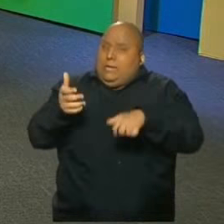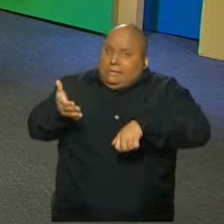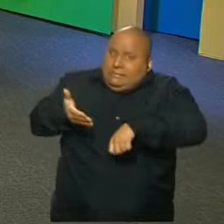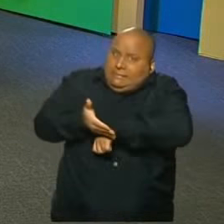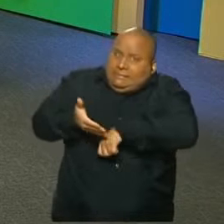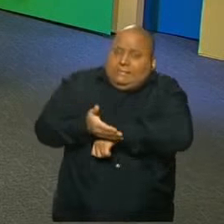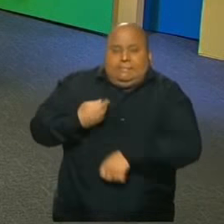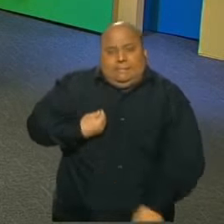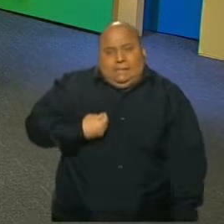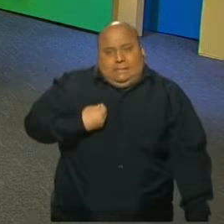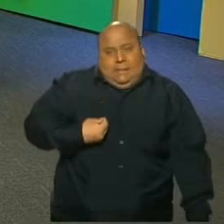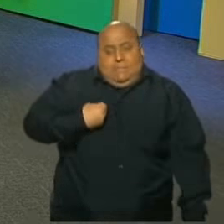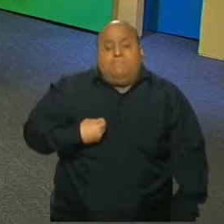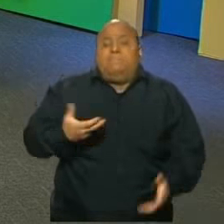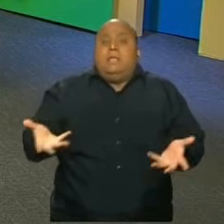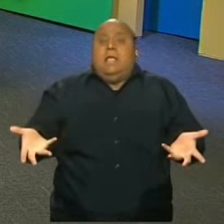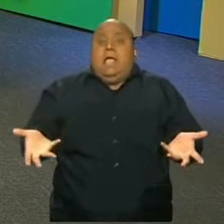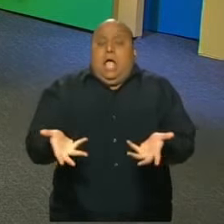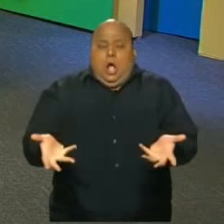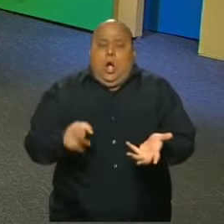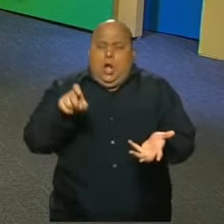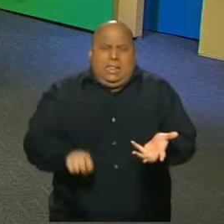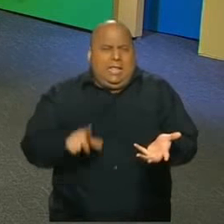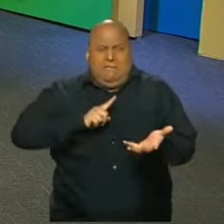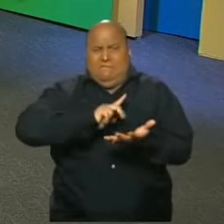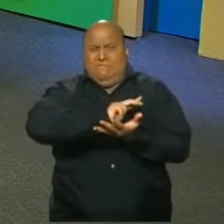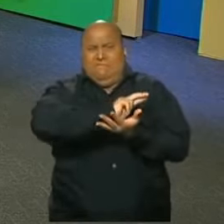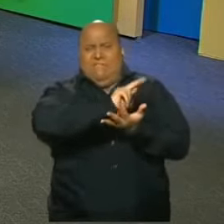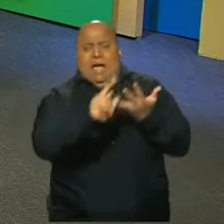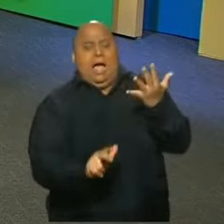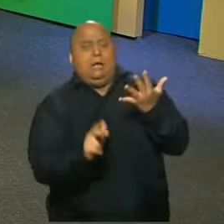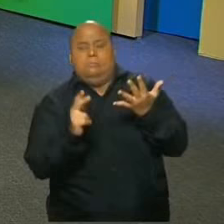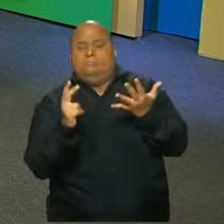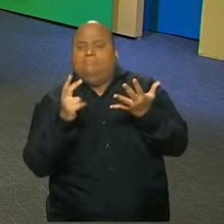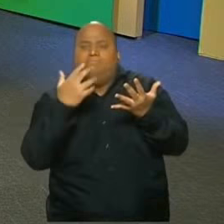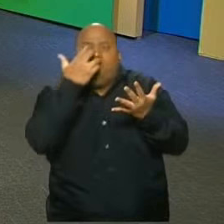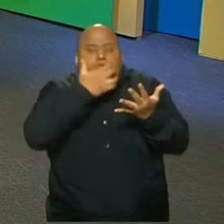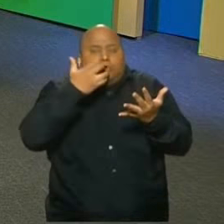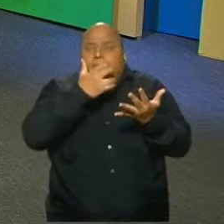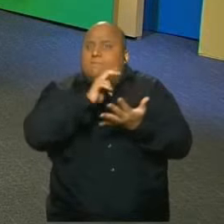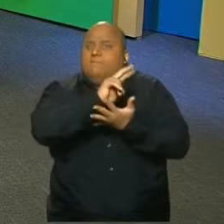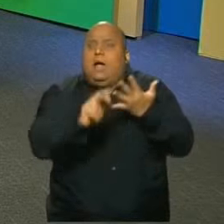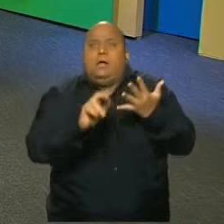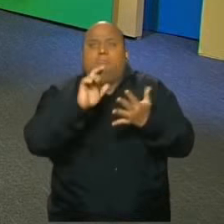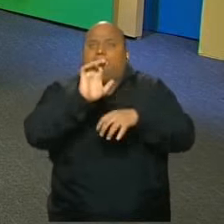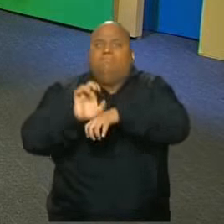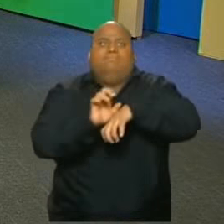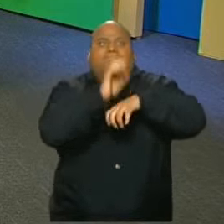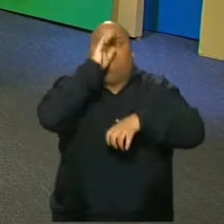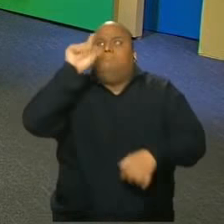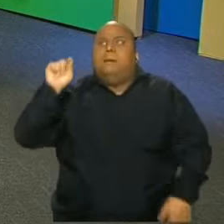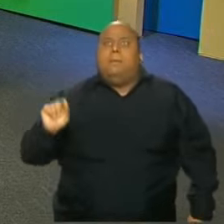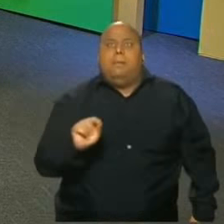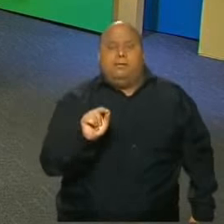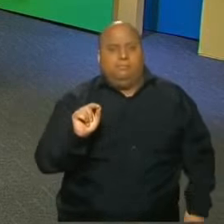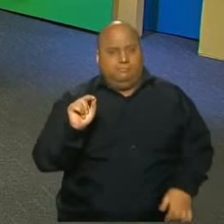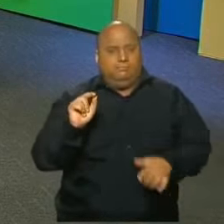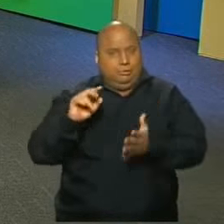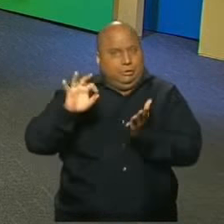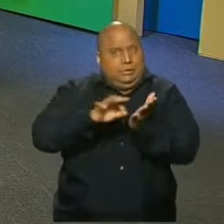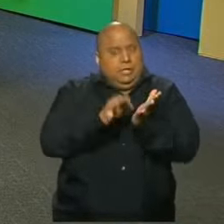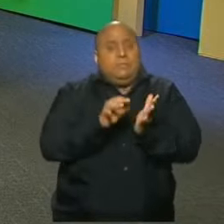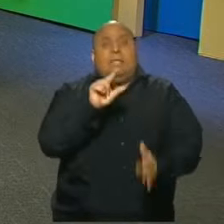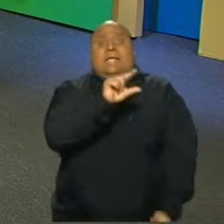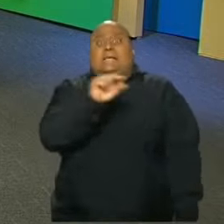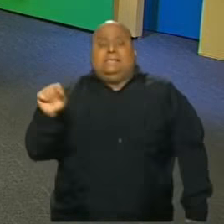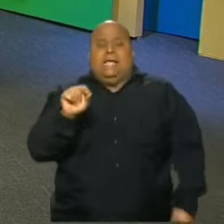de nosso festival. Este ano, recebemos milhares de composições de todos os estados do Brasil. Dessas, 100